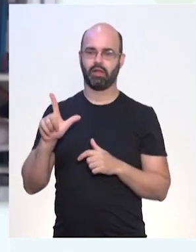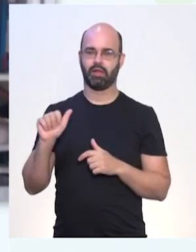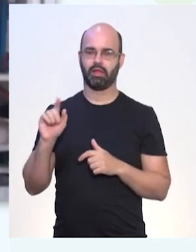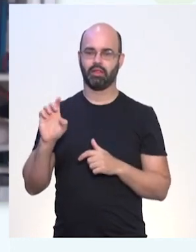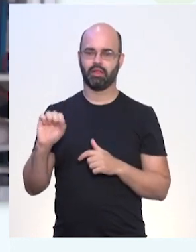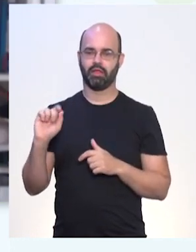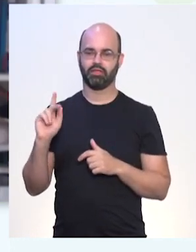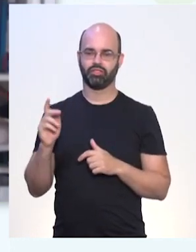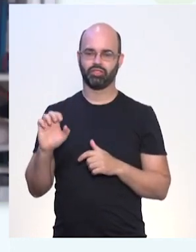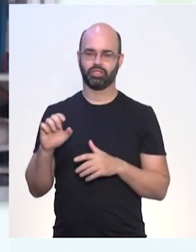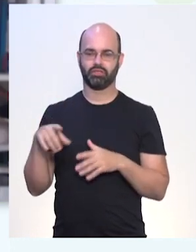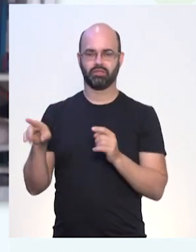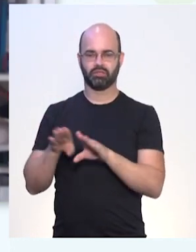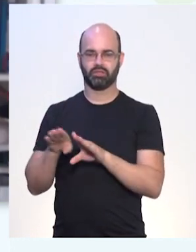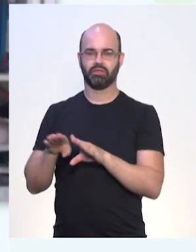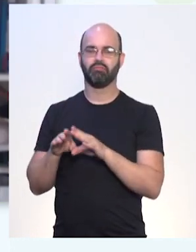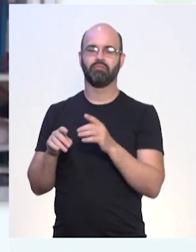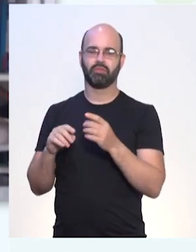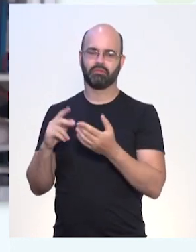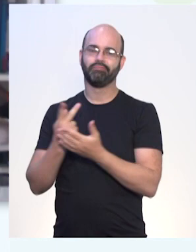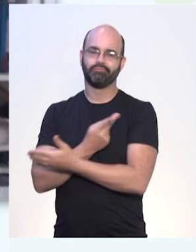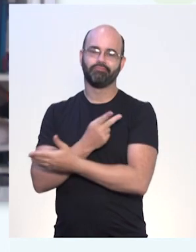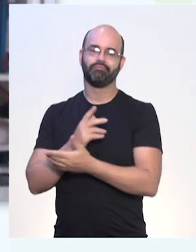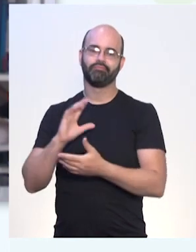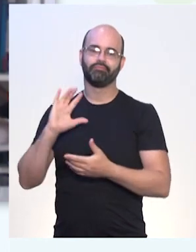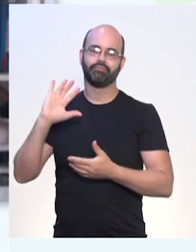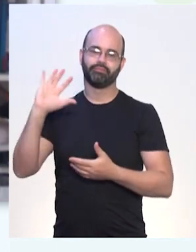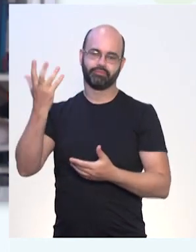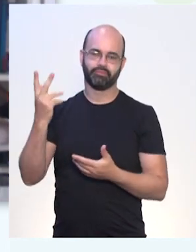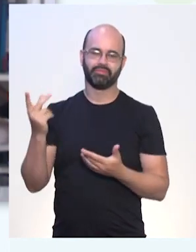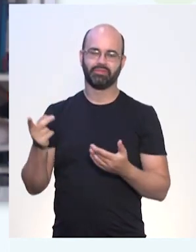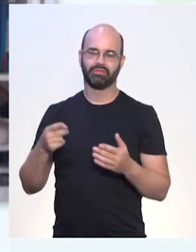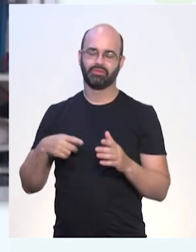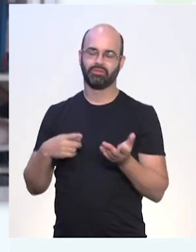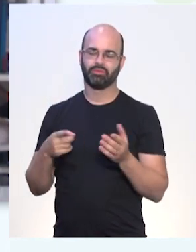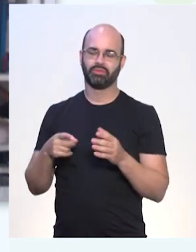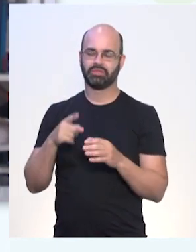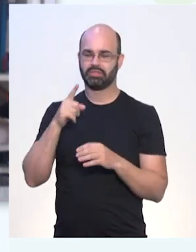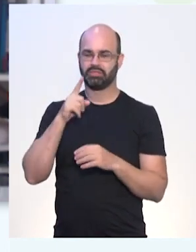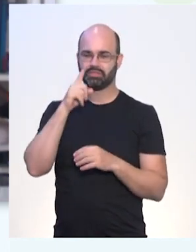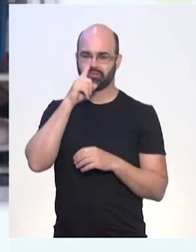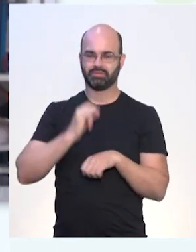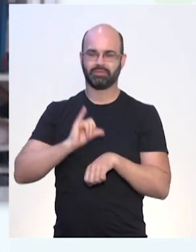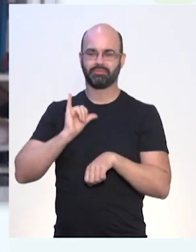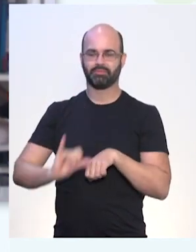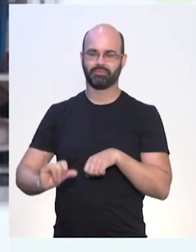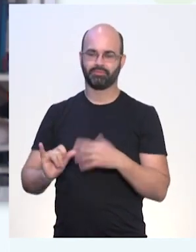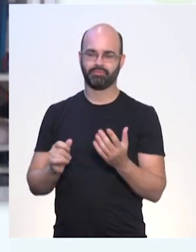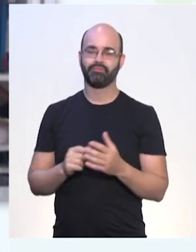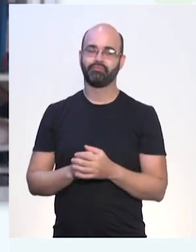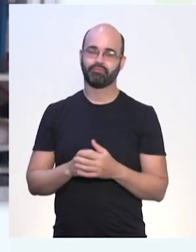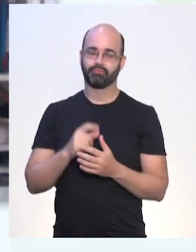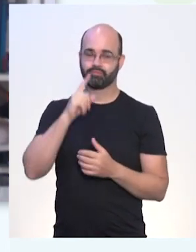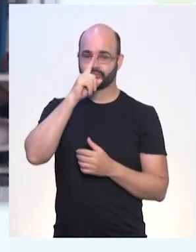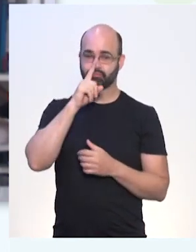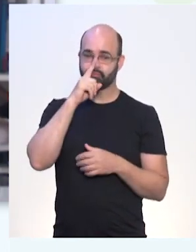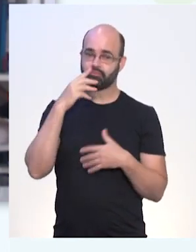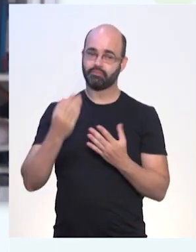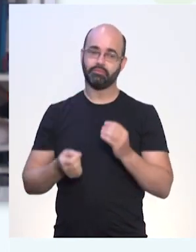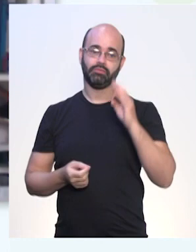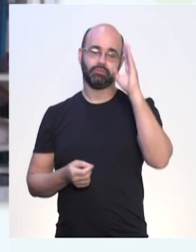da missão de paz foram feridos e um deles está em estado crítico então para o Brasil